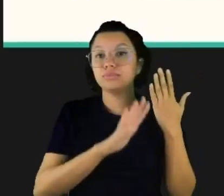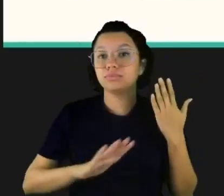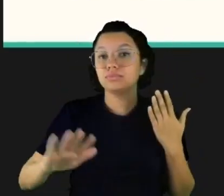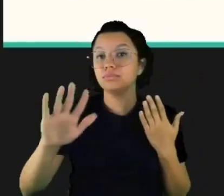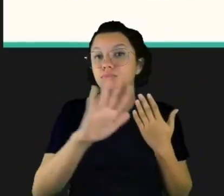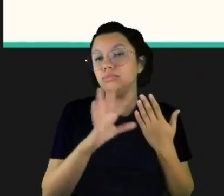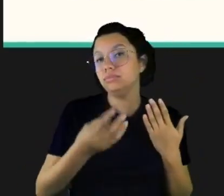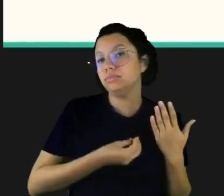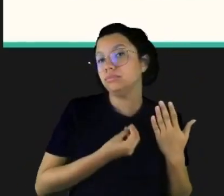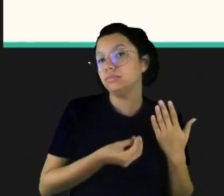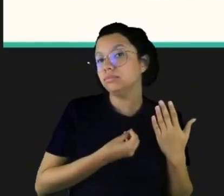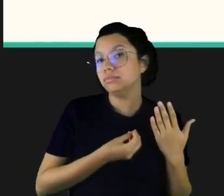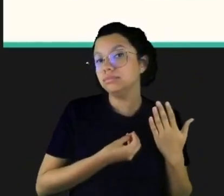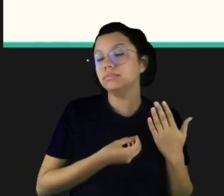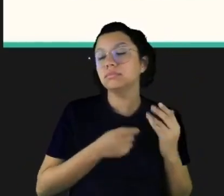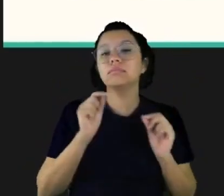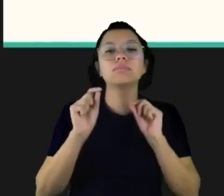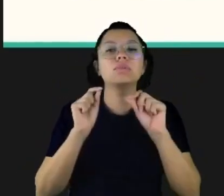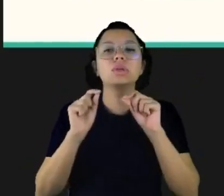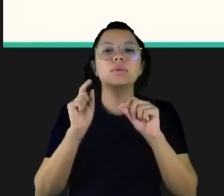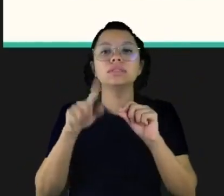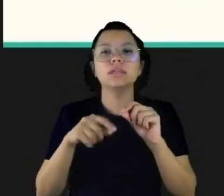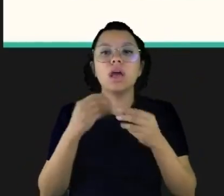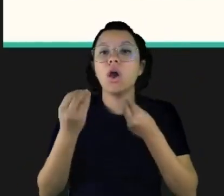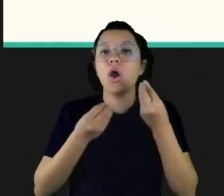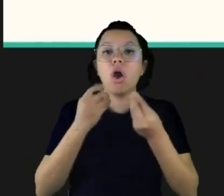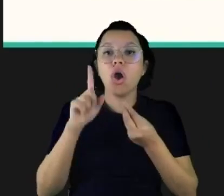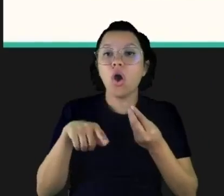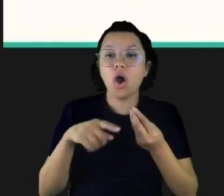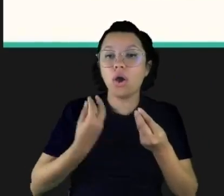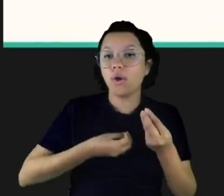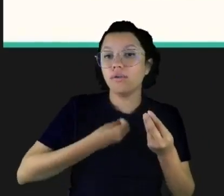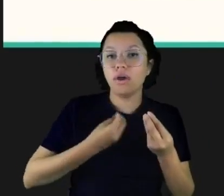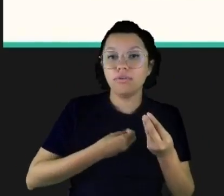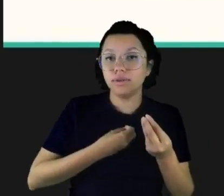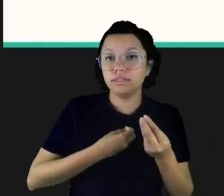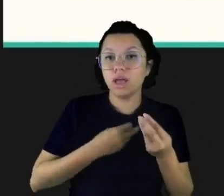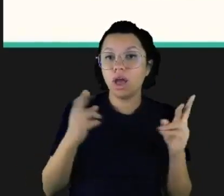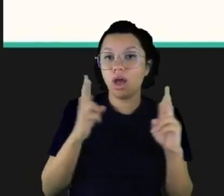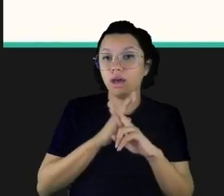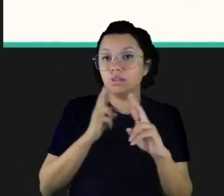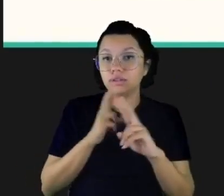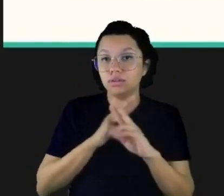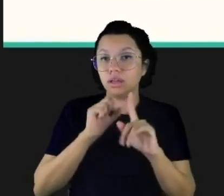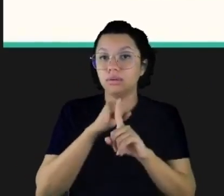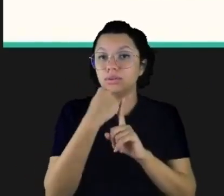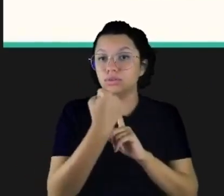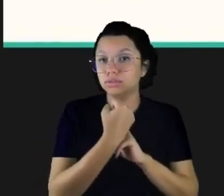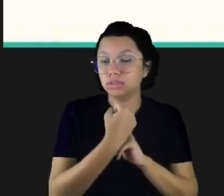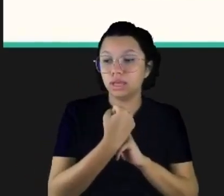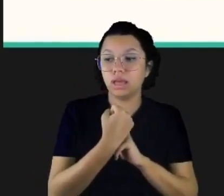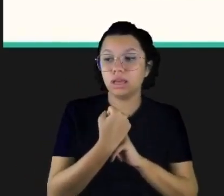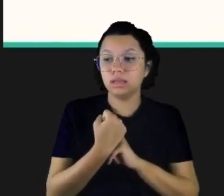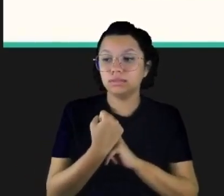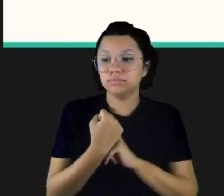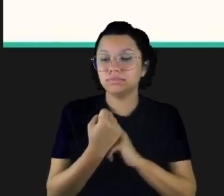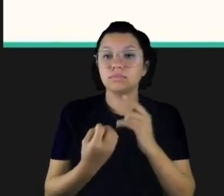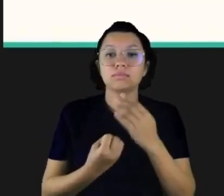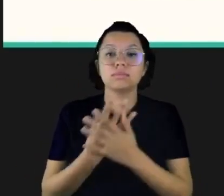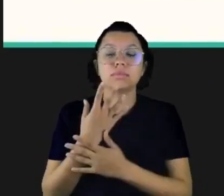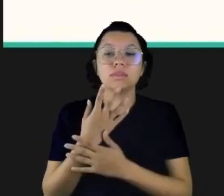vive, quais são e como são vivenciados os seus relacionamentos sociais. Nós vamos criando um